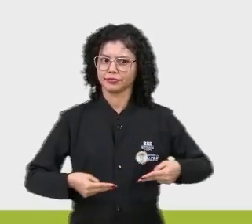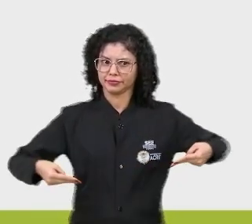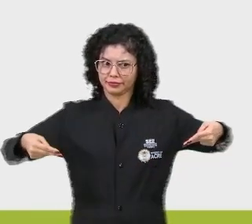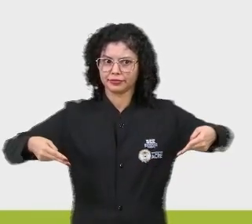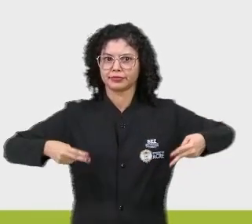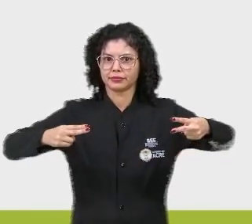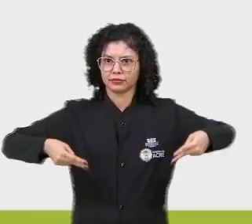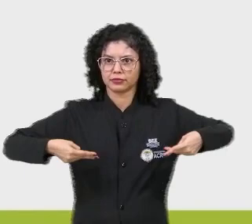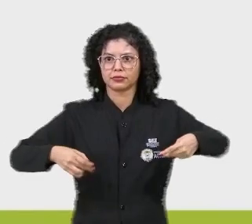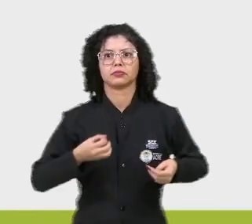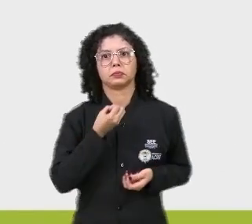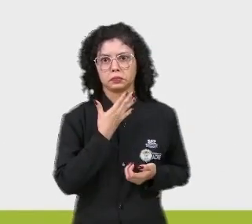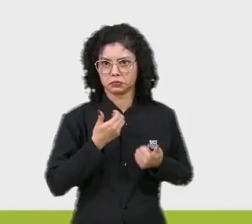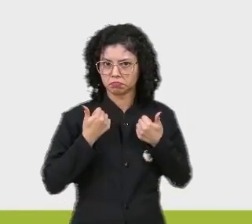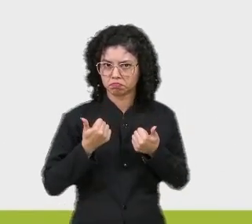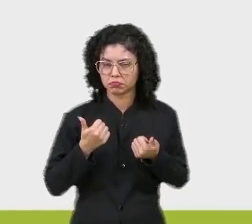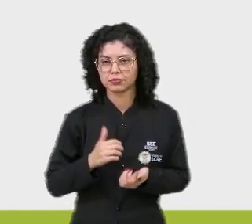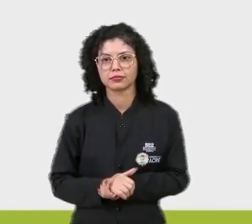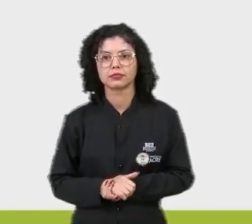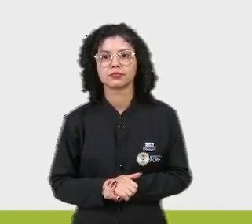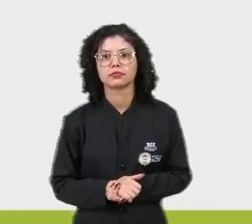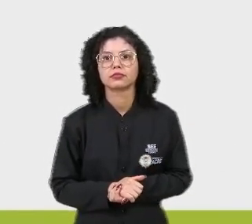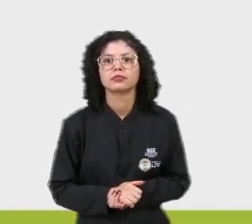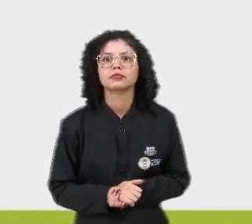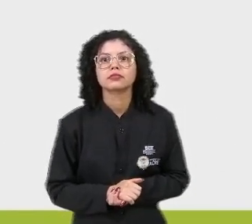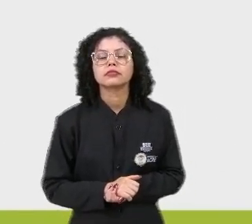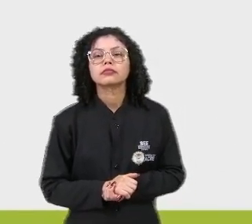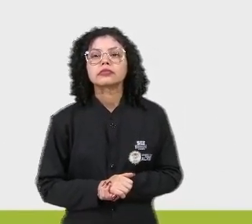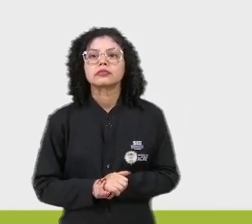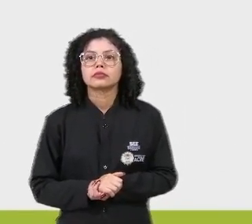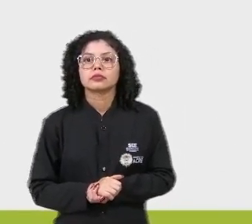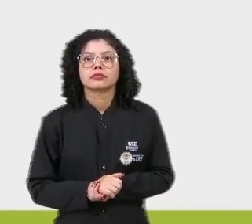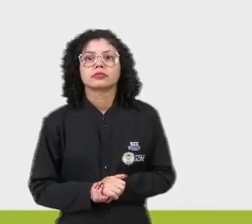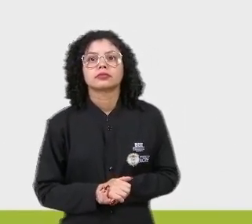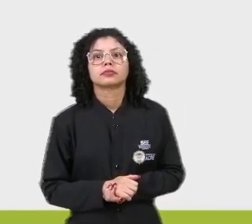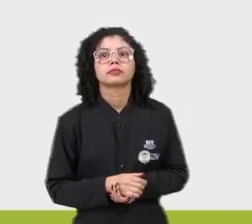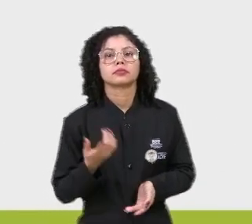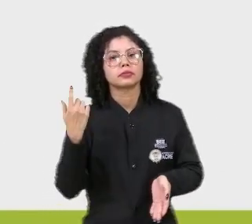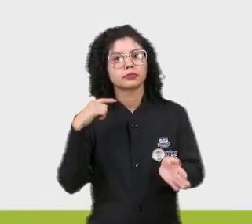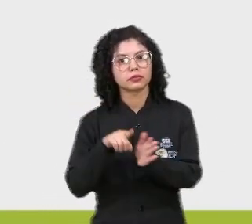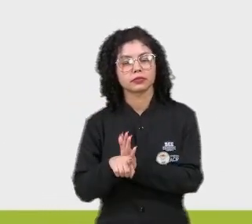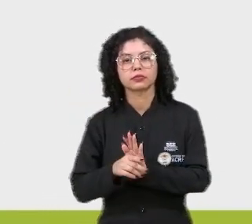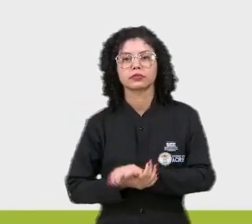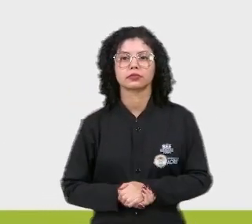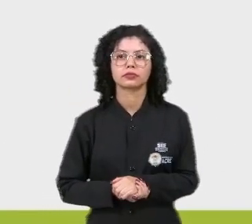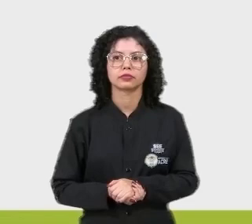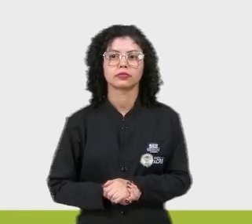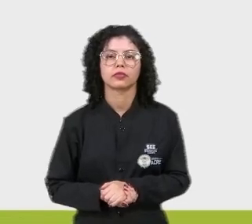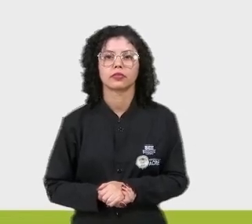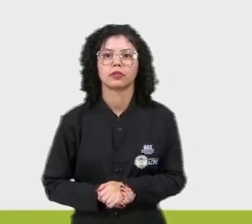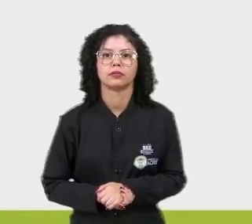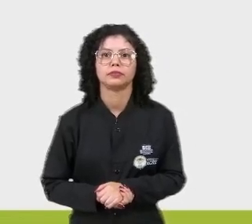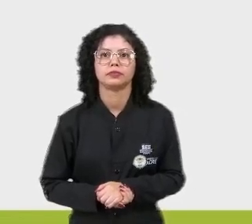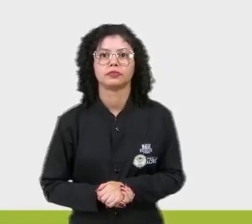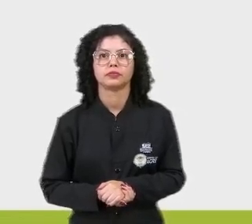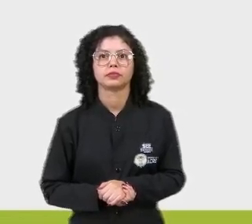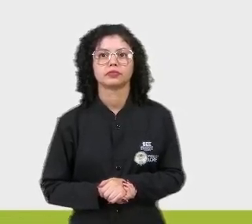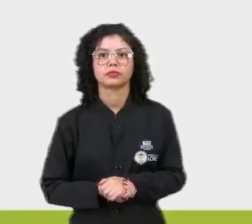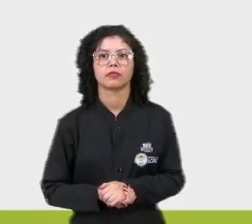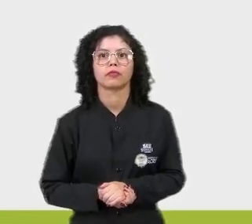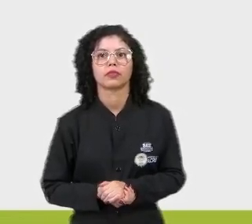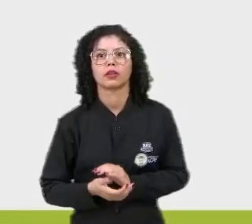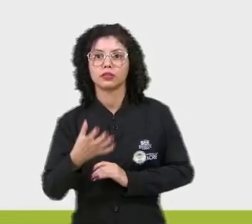rede é uma rede muito boa gente olha só a alternativa aí a questão o enunciado da questão diz o